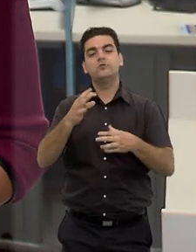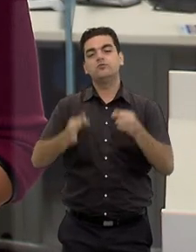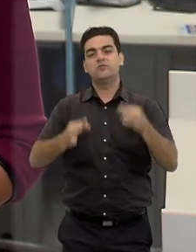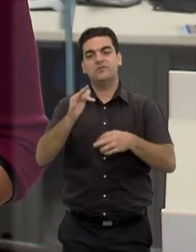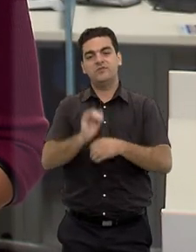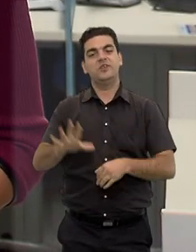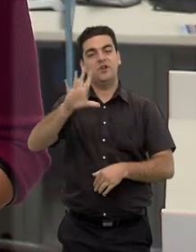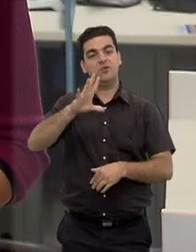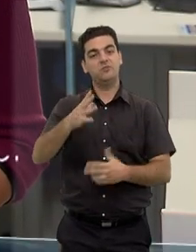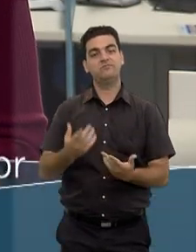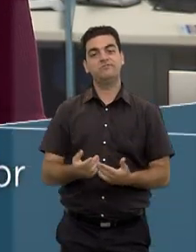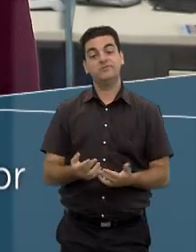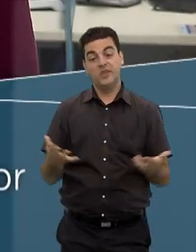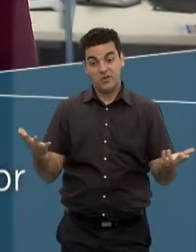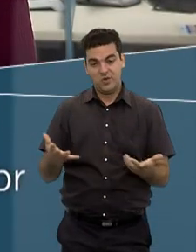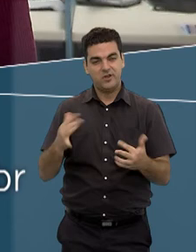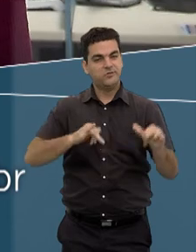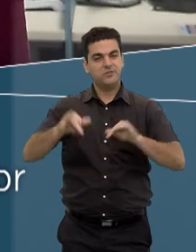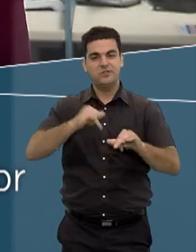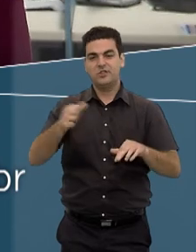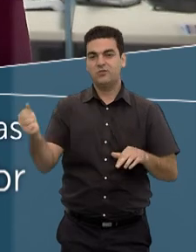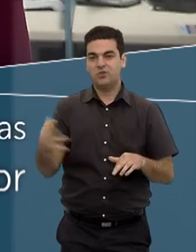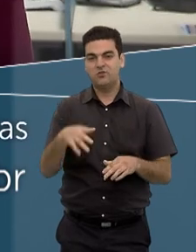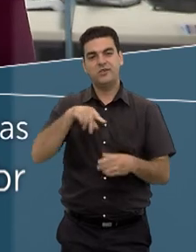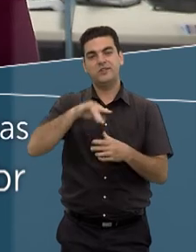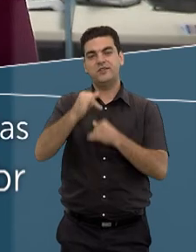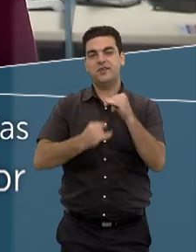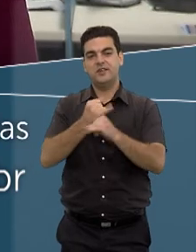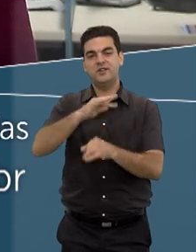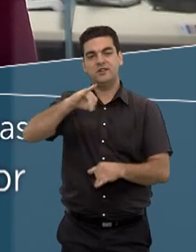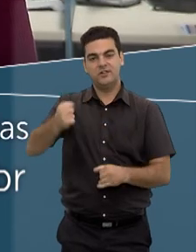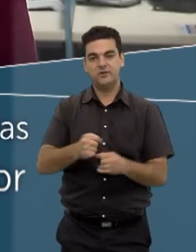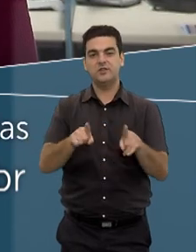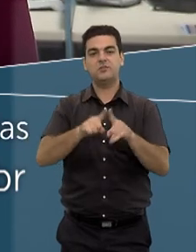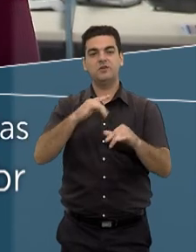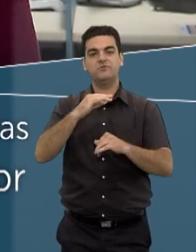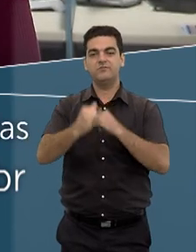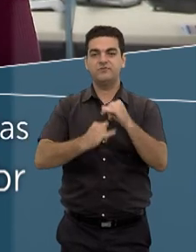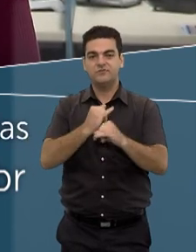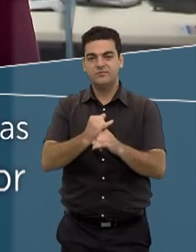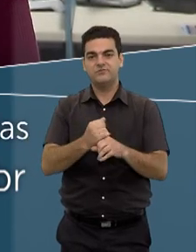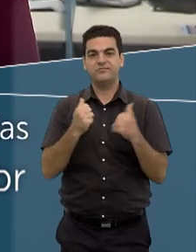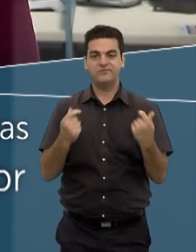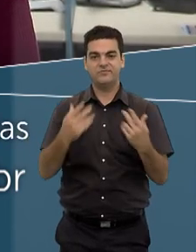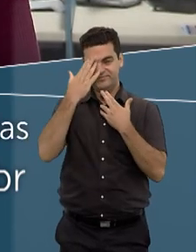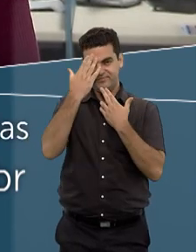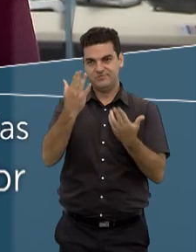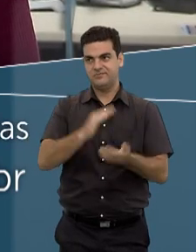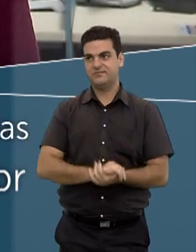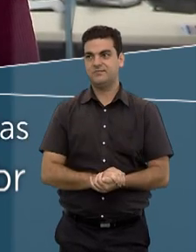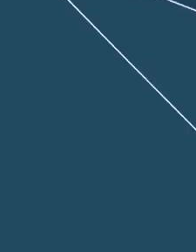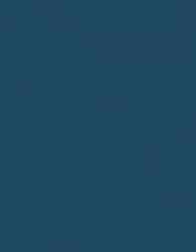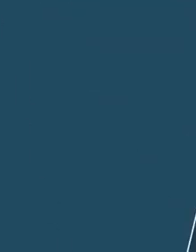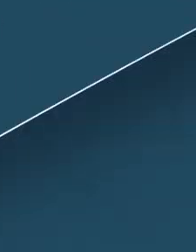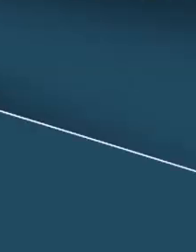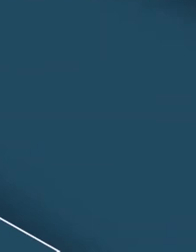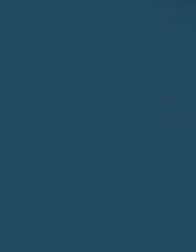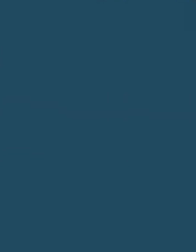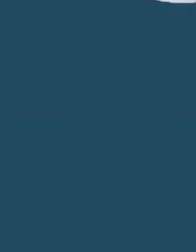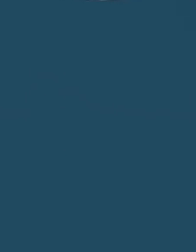na Justiça Federal. Você confere outras notícias no site do STJ e nas nossas redes sociais. Até a próxima!